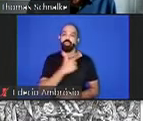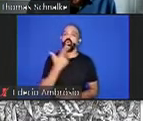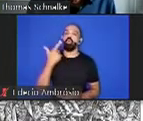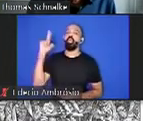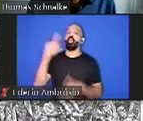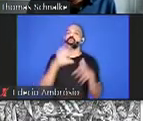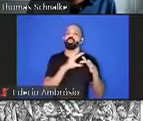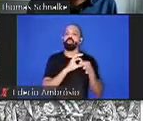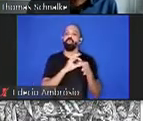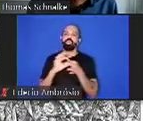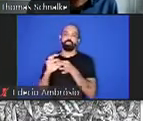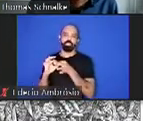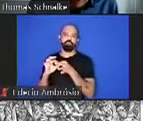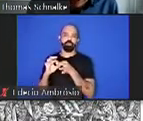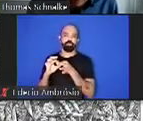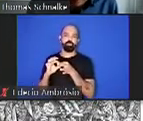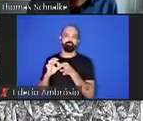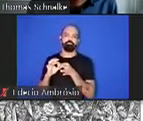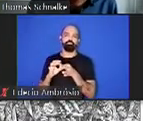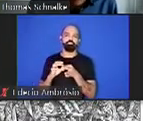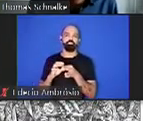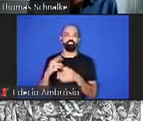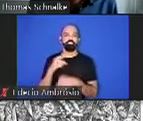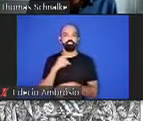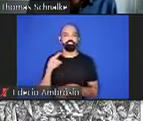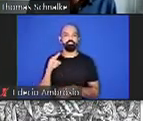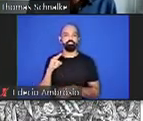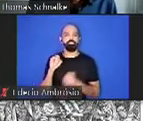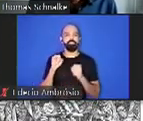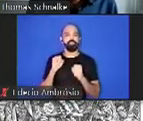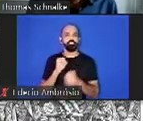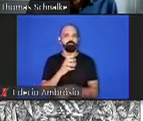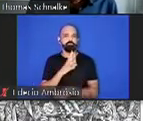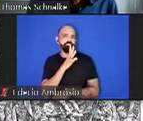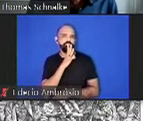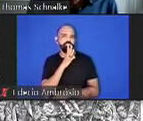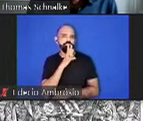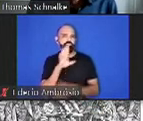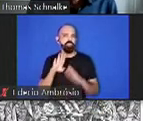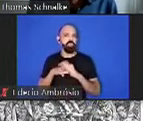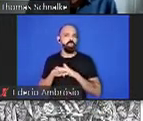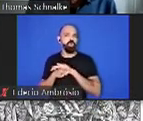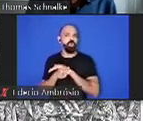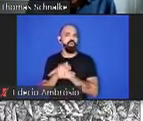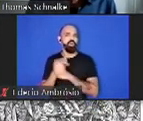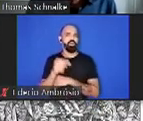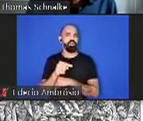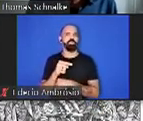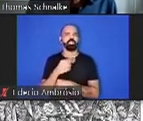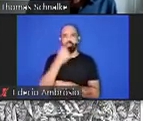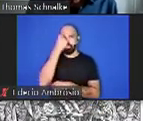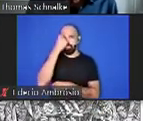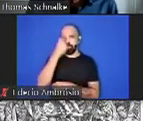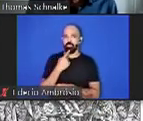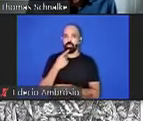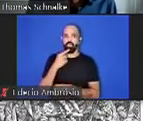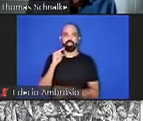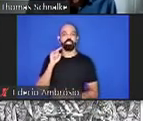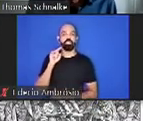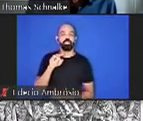contextos e vocês podem estar bem familiarizados com essa imagem. O que nós vemos aqui